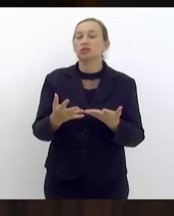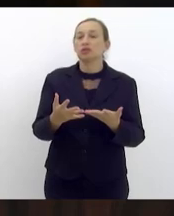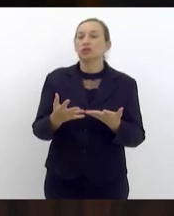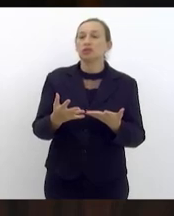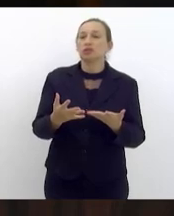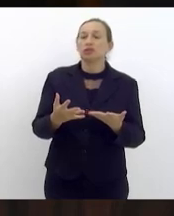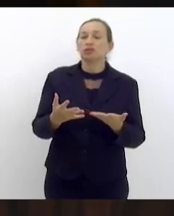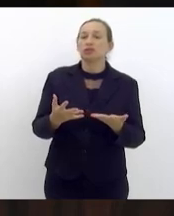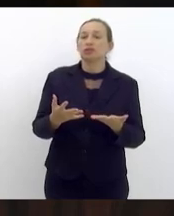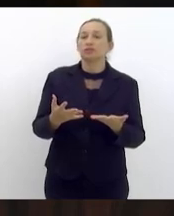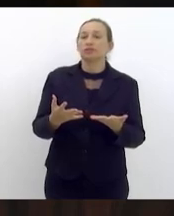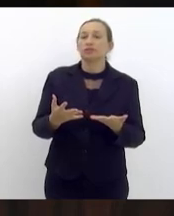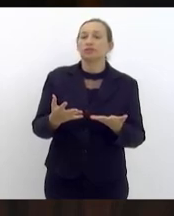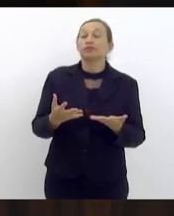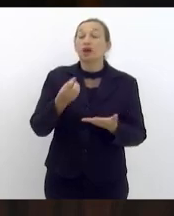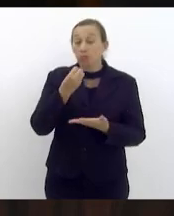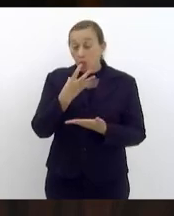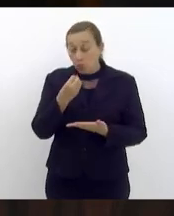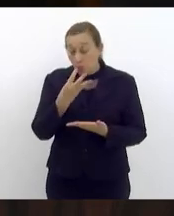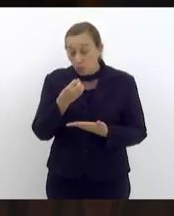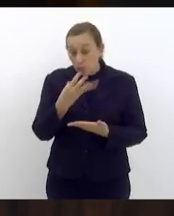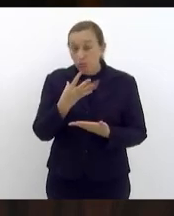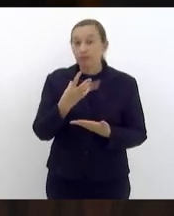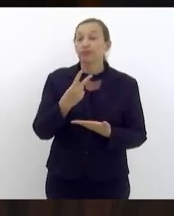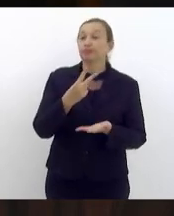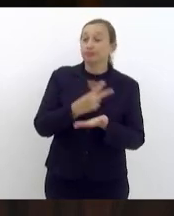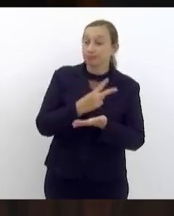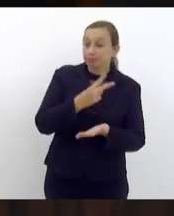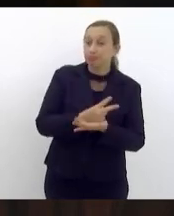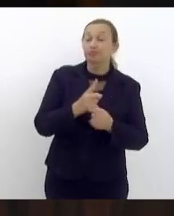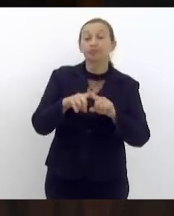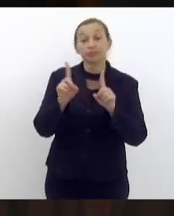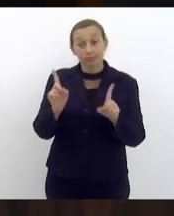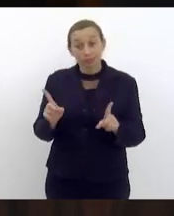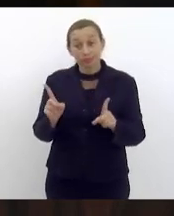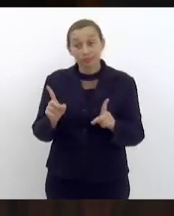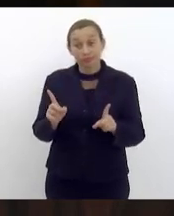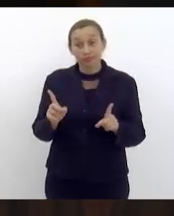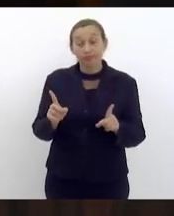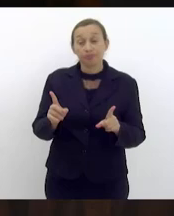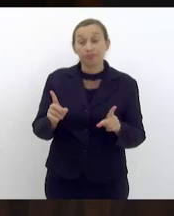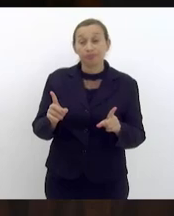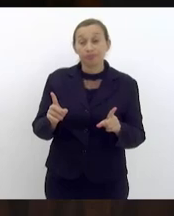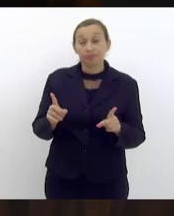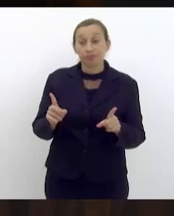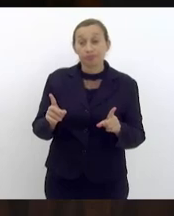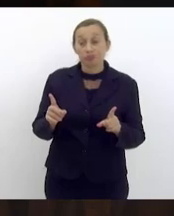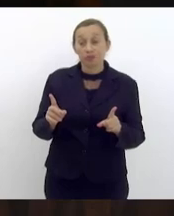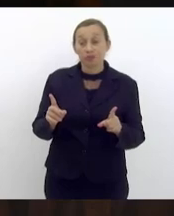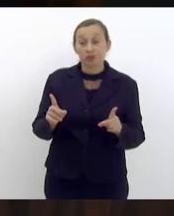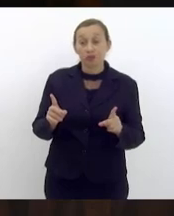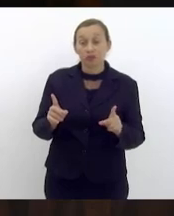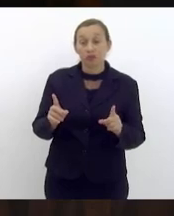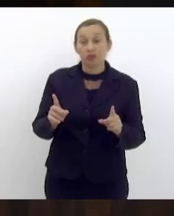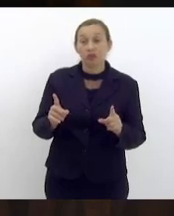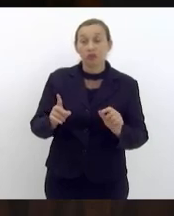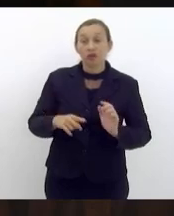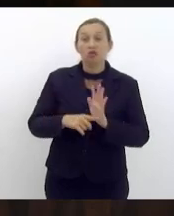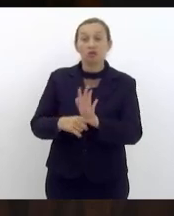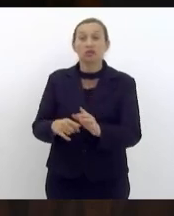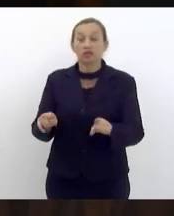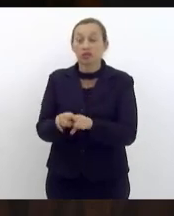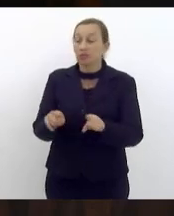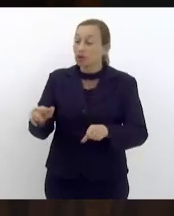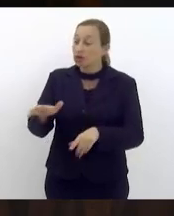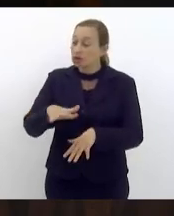é muito bom muito bom mesmo mas a gente tem que colaborar também em